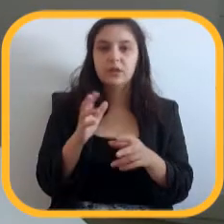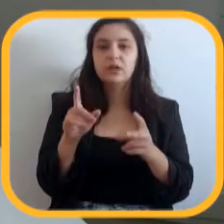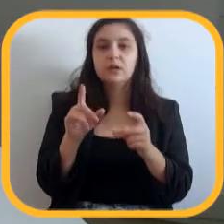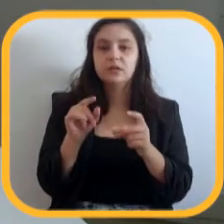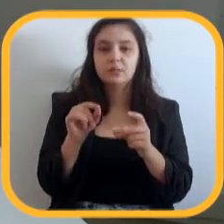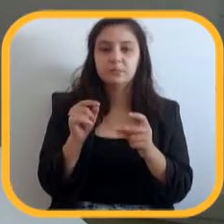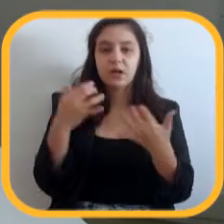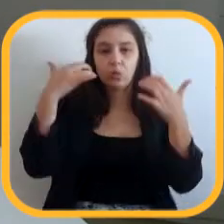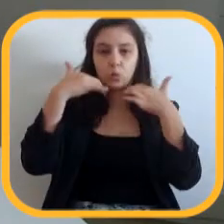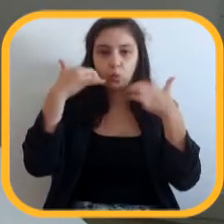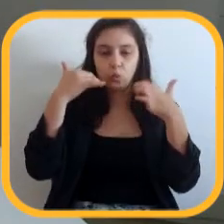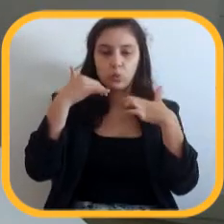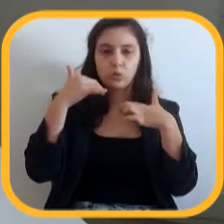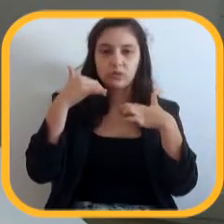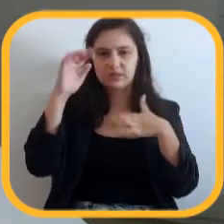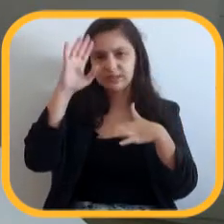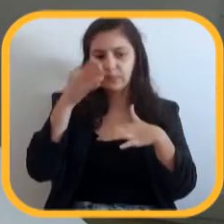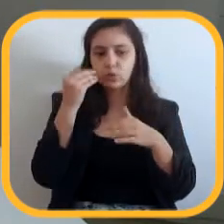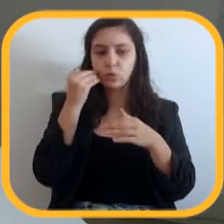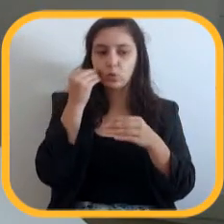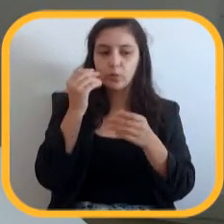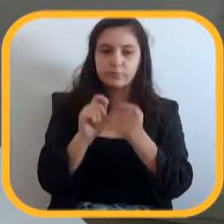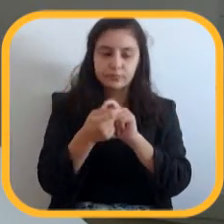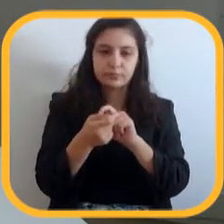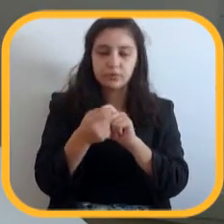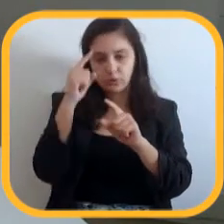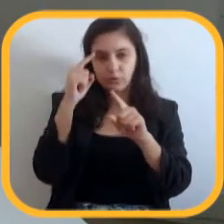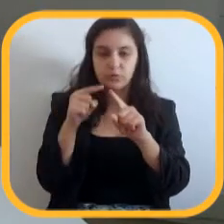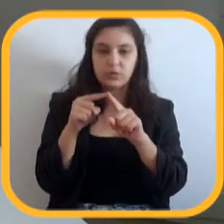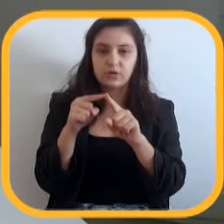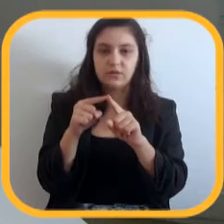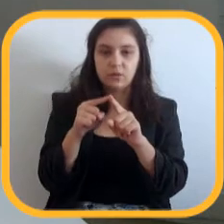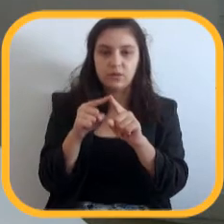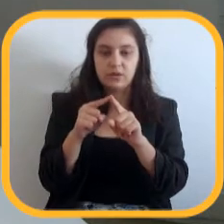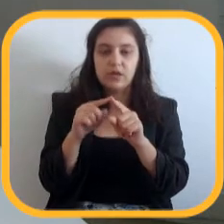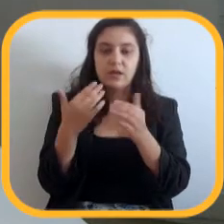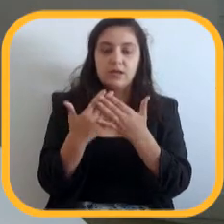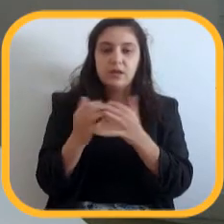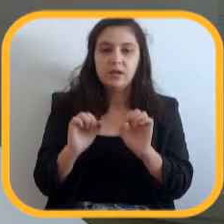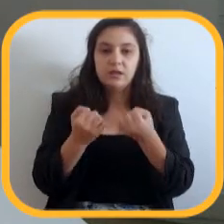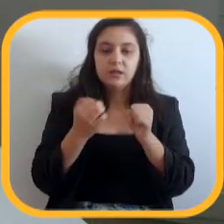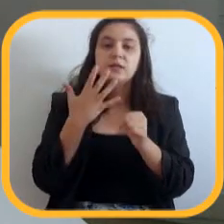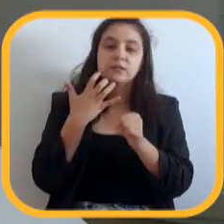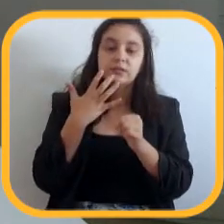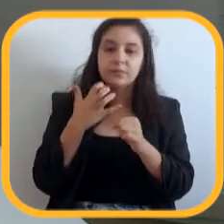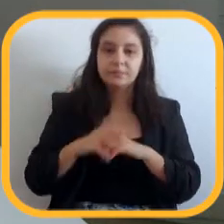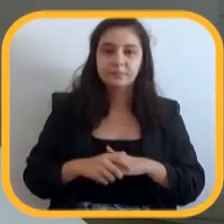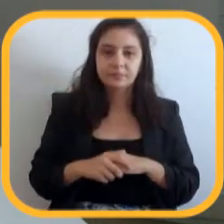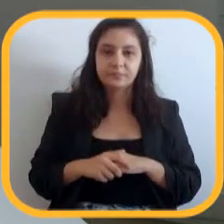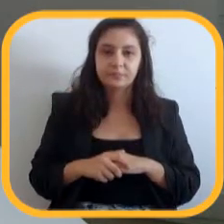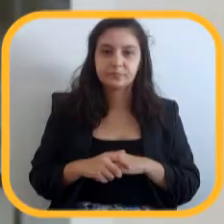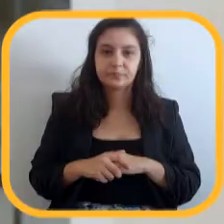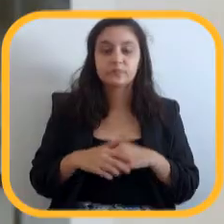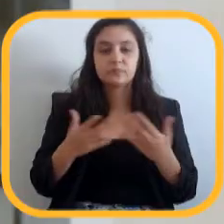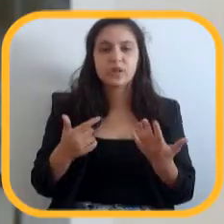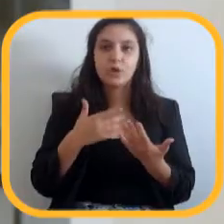transpiração excessiva. Sabes de que estratégias podem ser implementadas para prevenir o surgimento destes